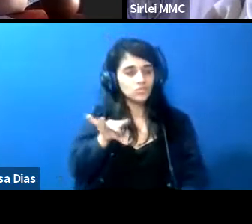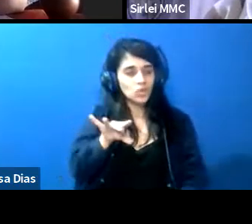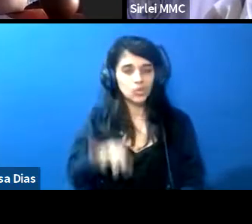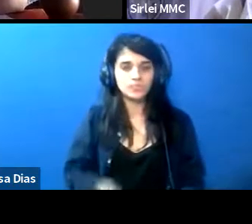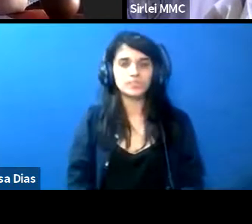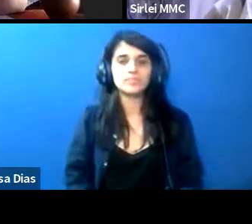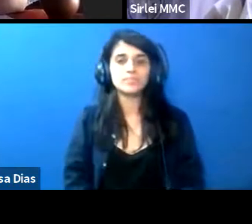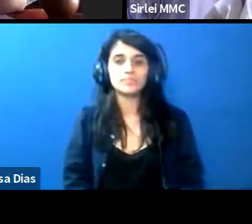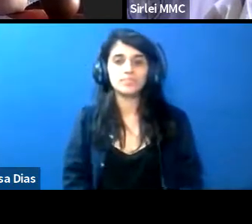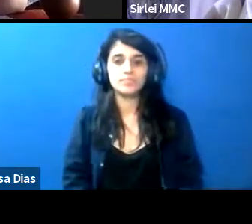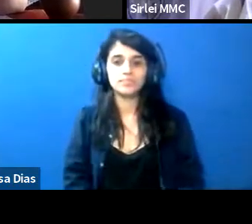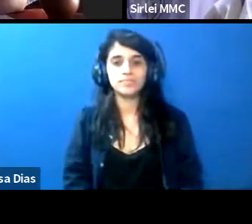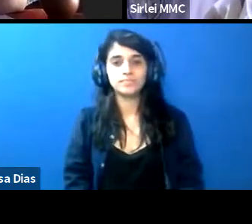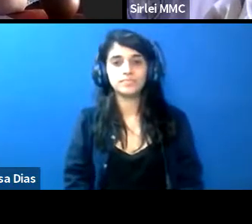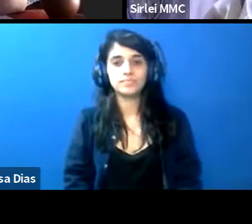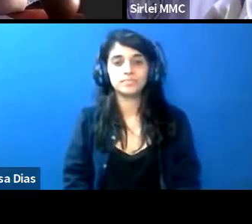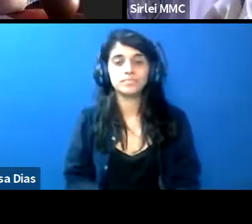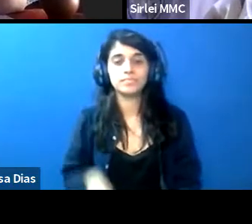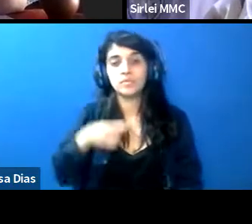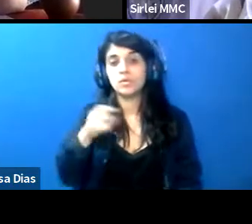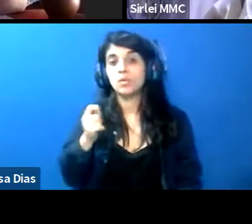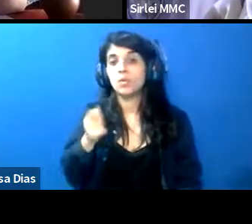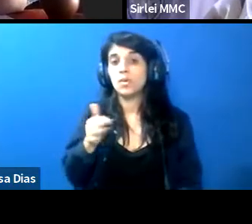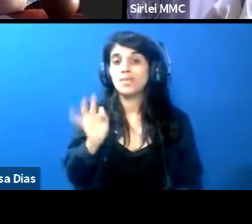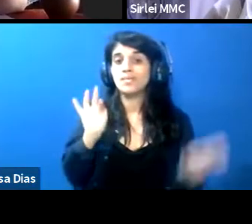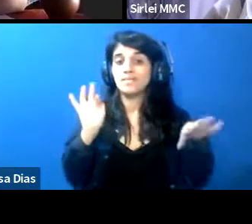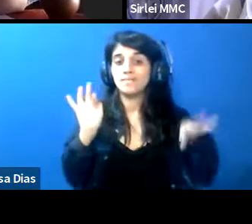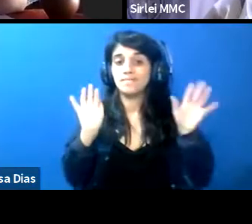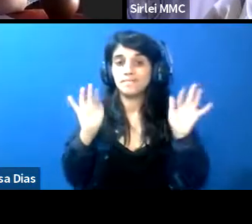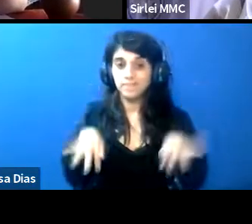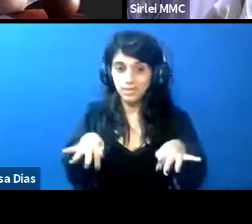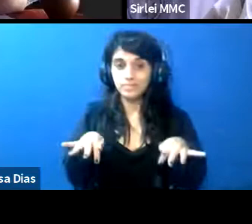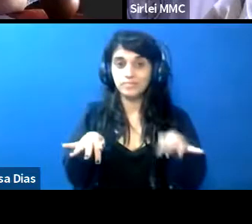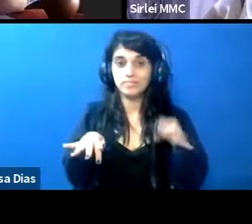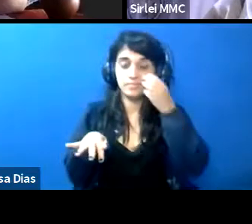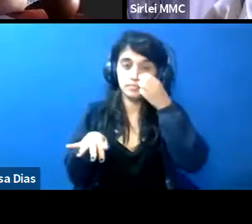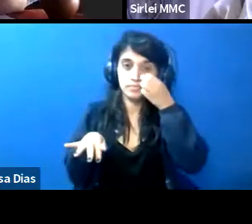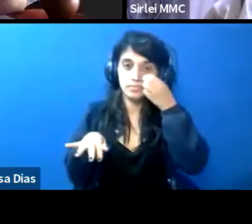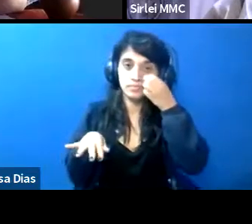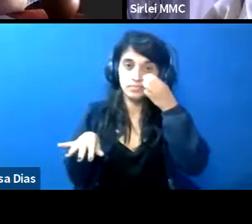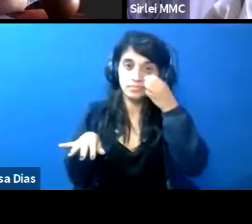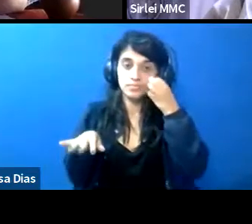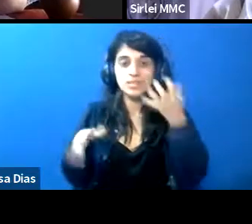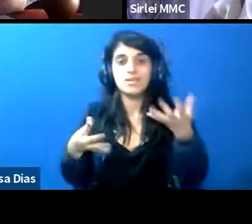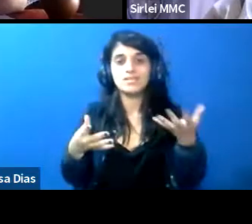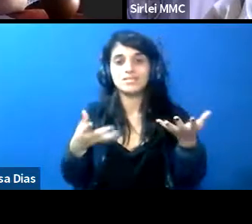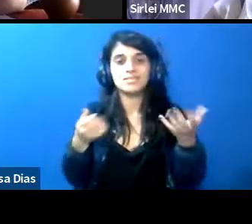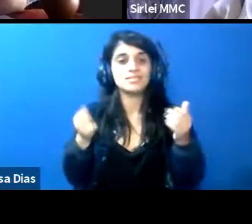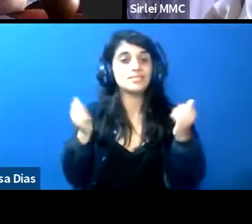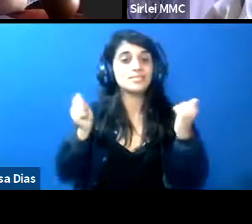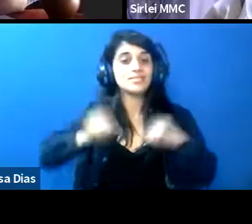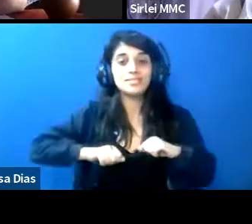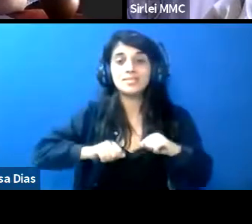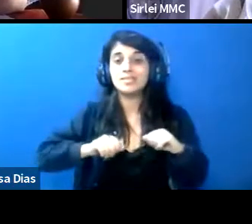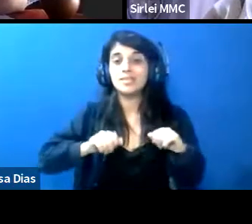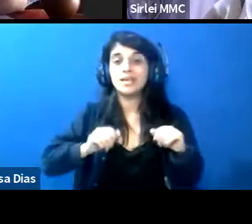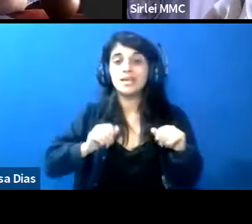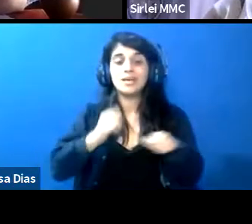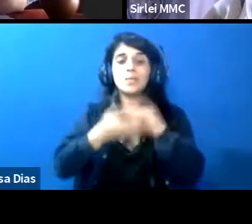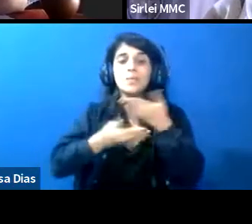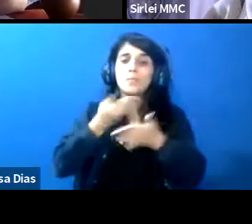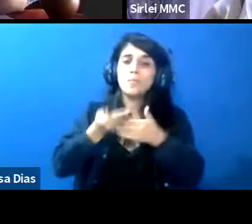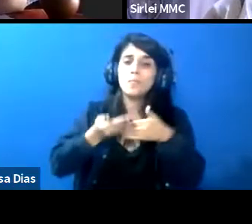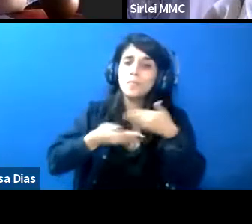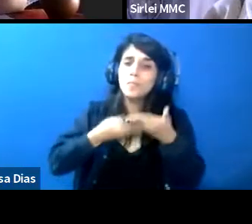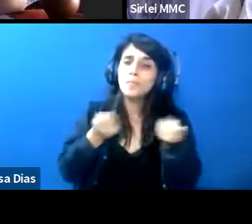Nós já estamos chegando quase no finalzinho da roda, embora, nossa, dava para ouvi-las por muito tempo. Eu acho que todo